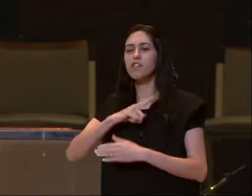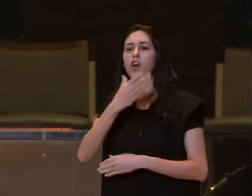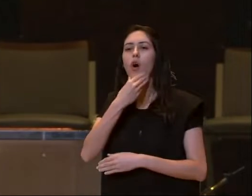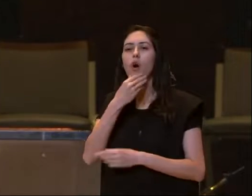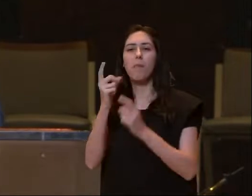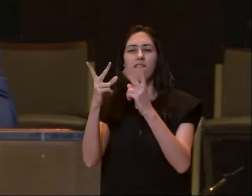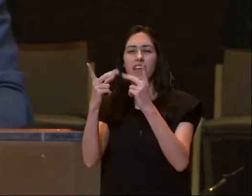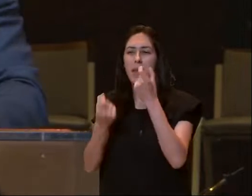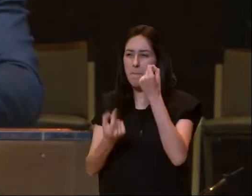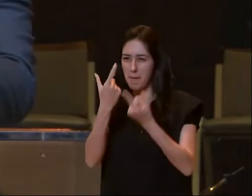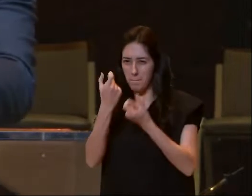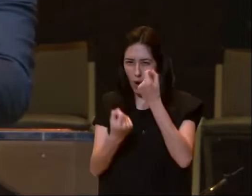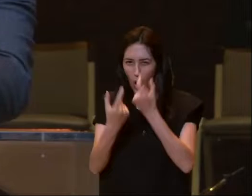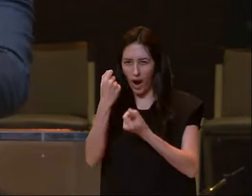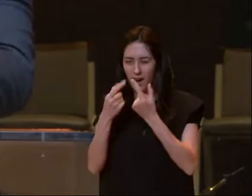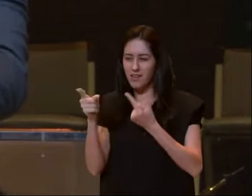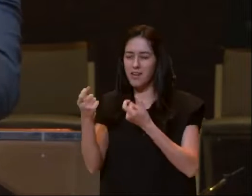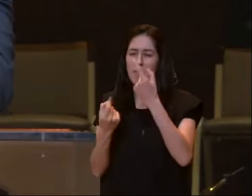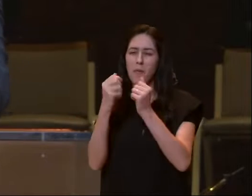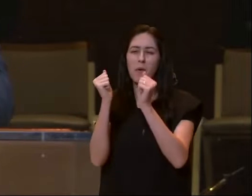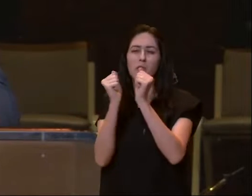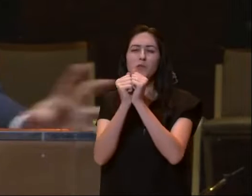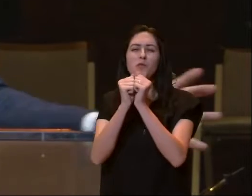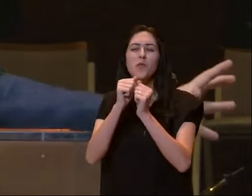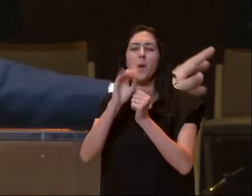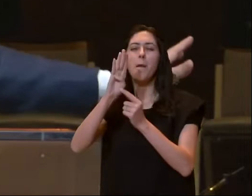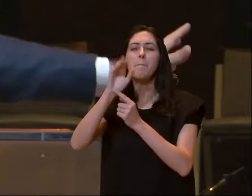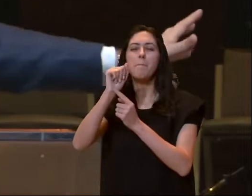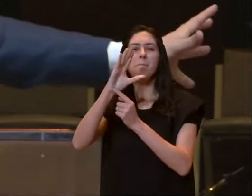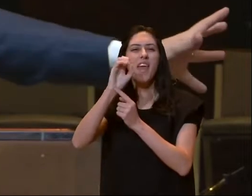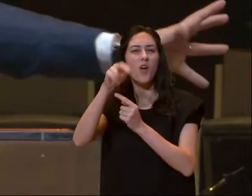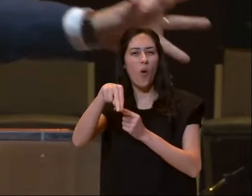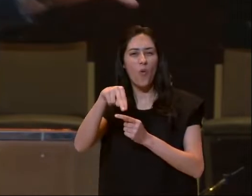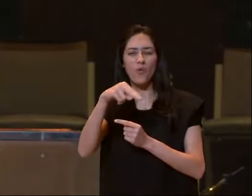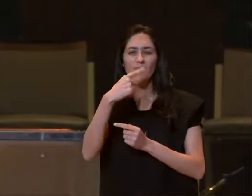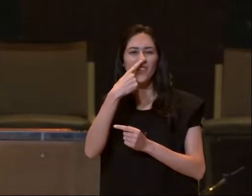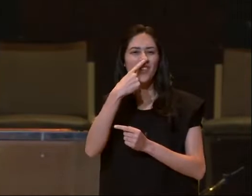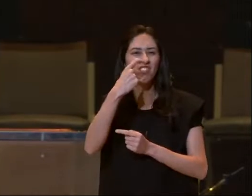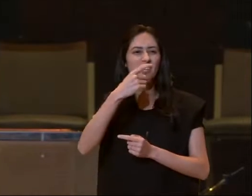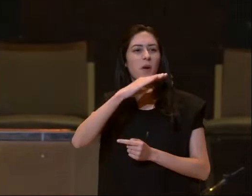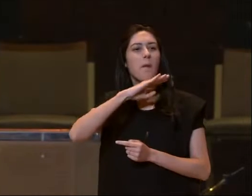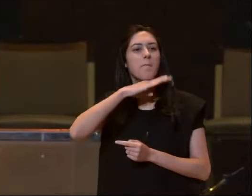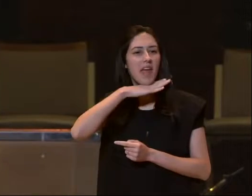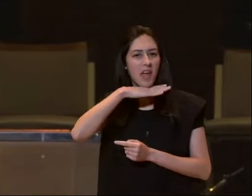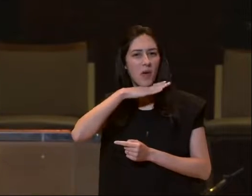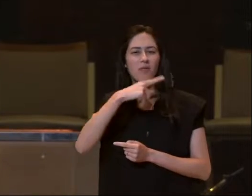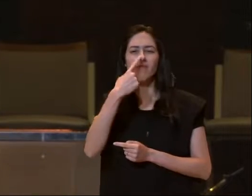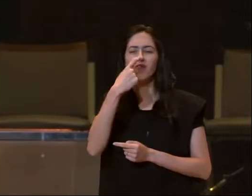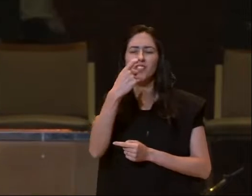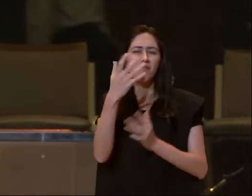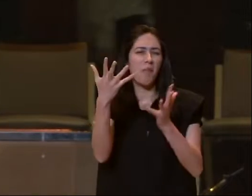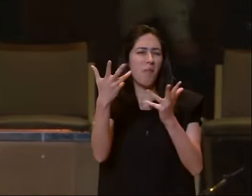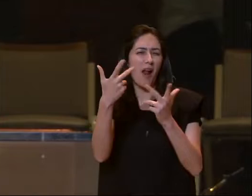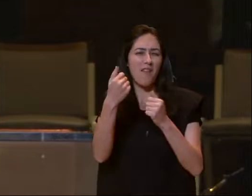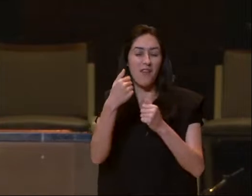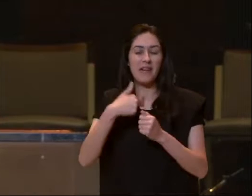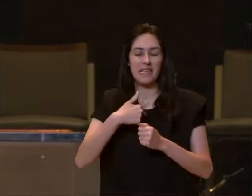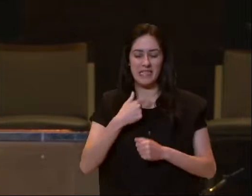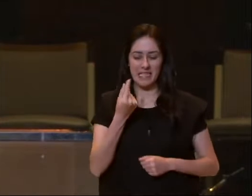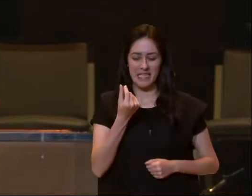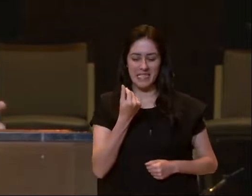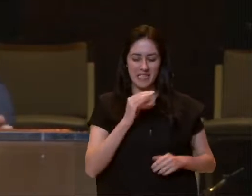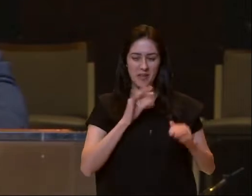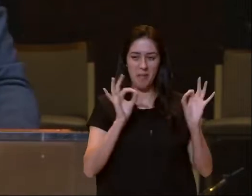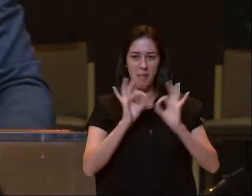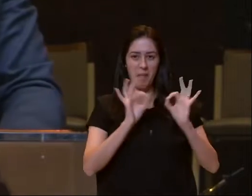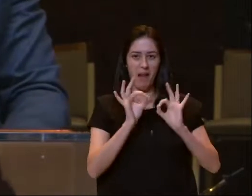E ele fazia aquela pipoca com bacon assim, sabe? Aquele cheiro invadia para dentro da escola. Eu já vinha com dinheiro para comprar